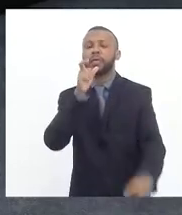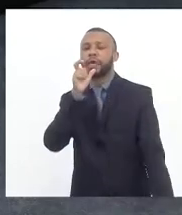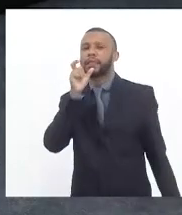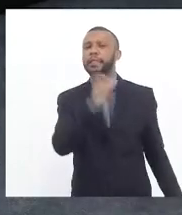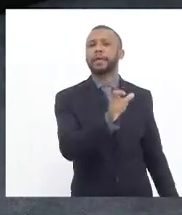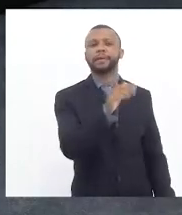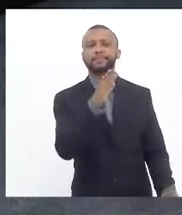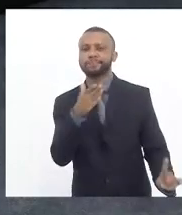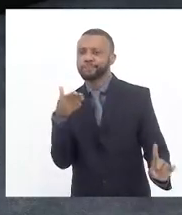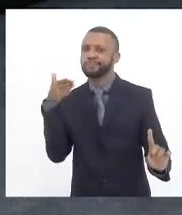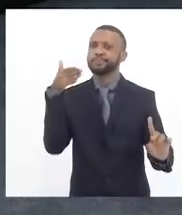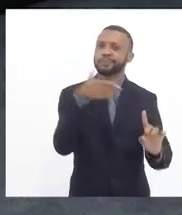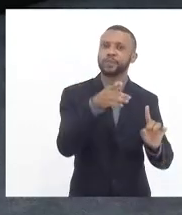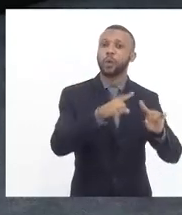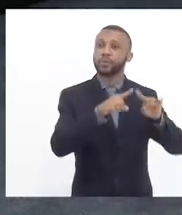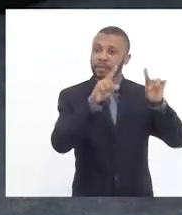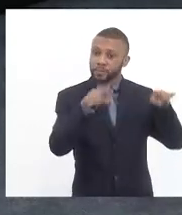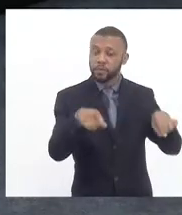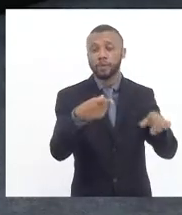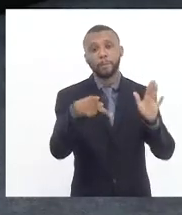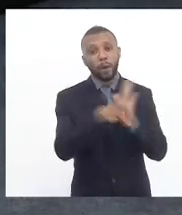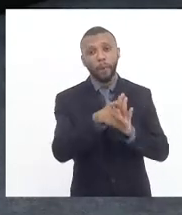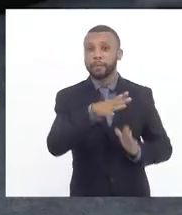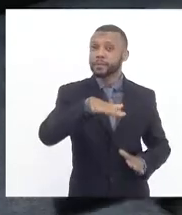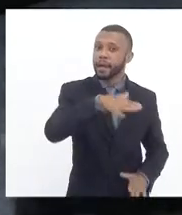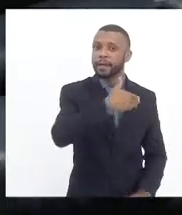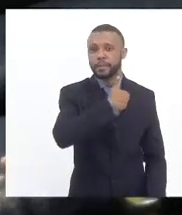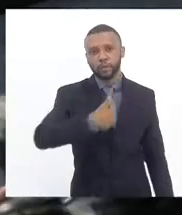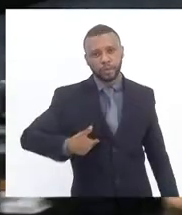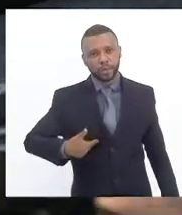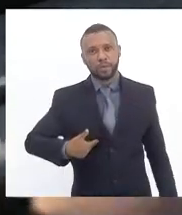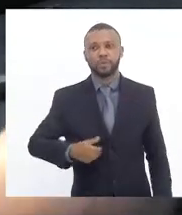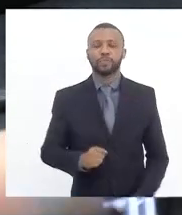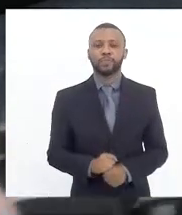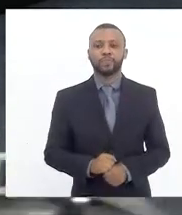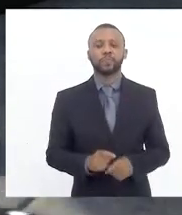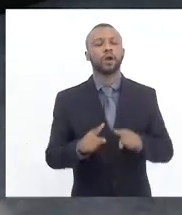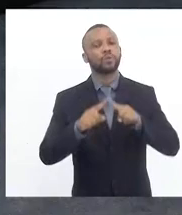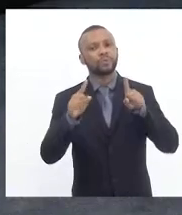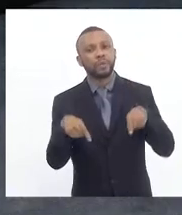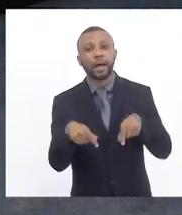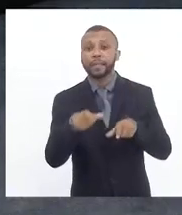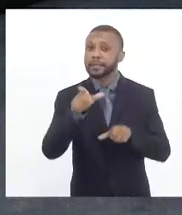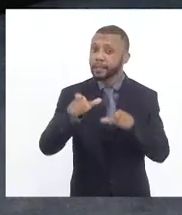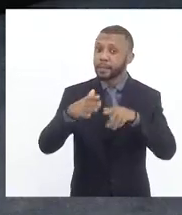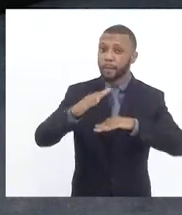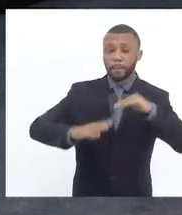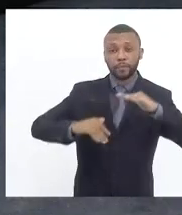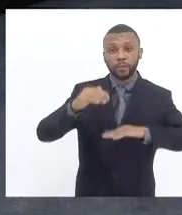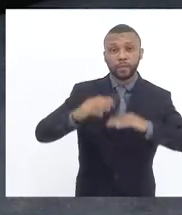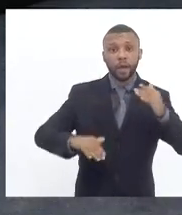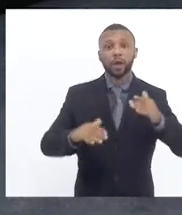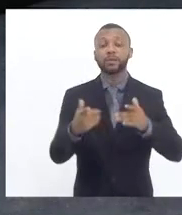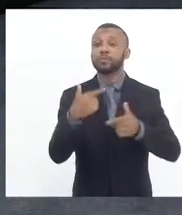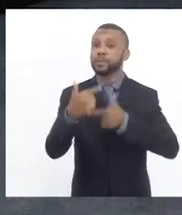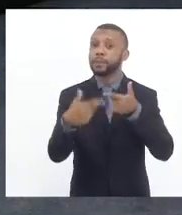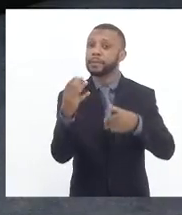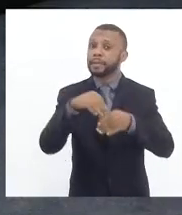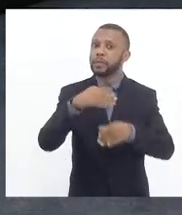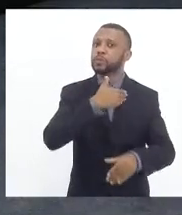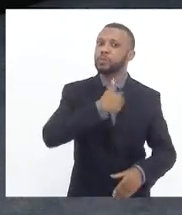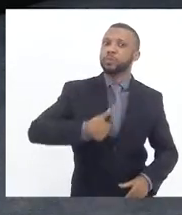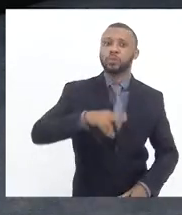diretamente os servidores de educação dos Trabalhadores de educação este professor na educação o estado